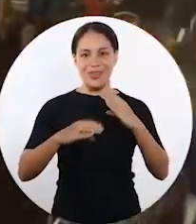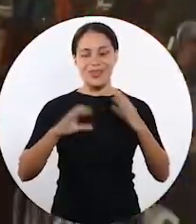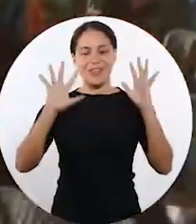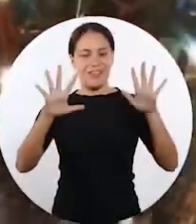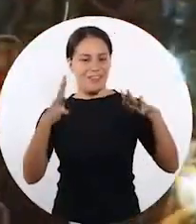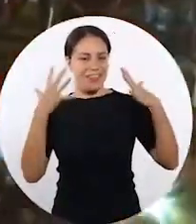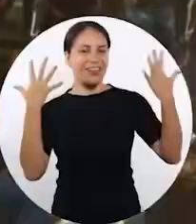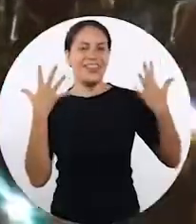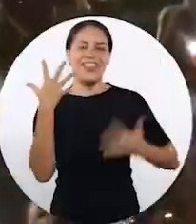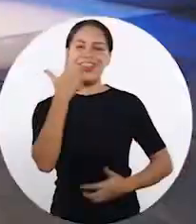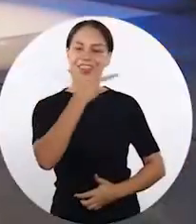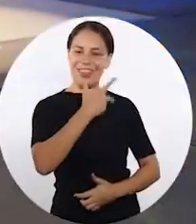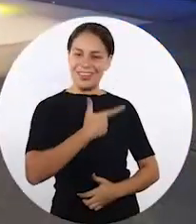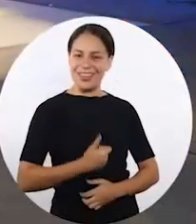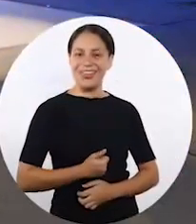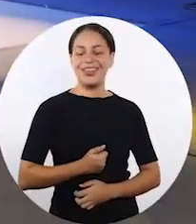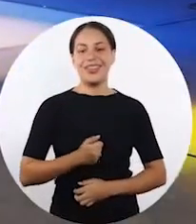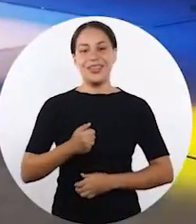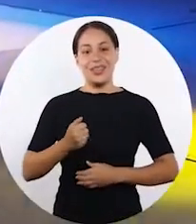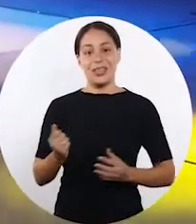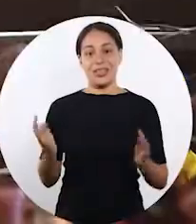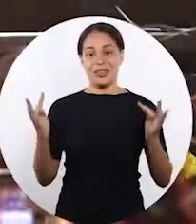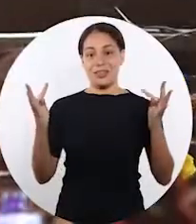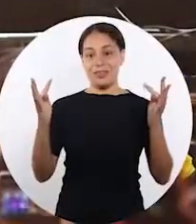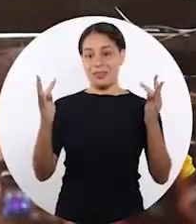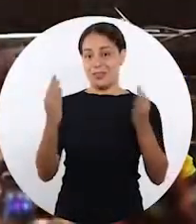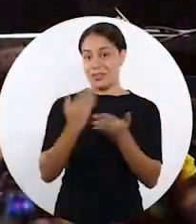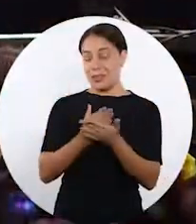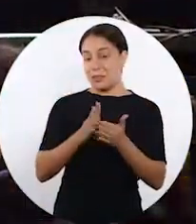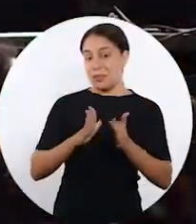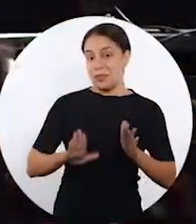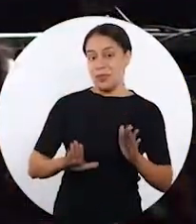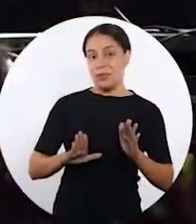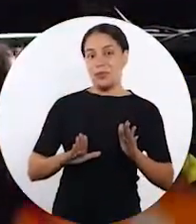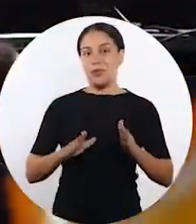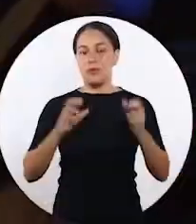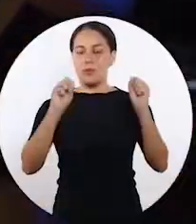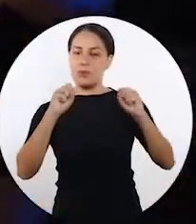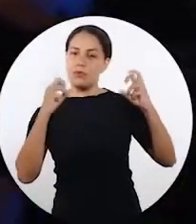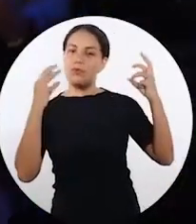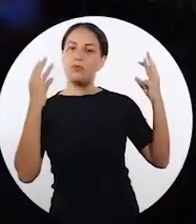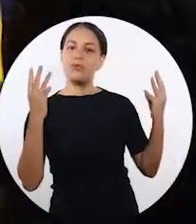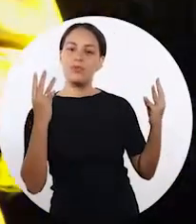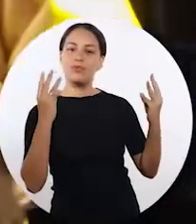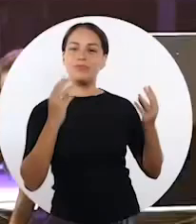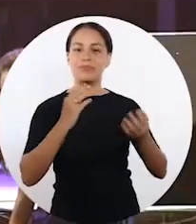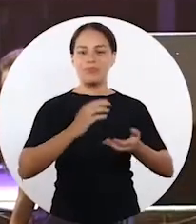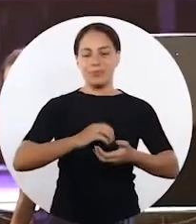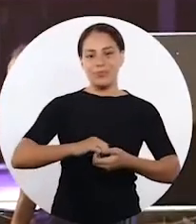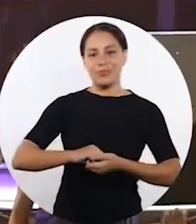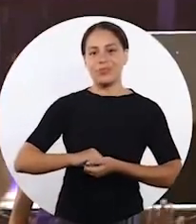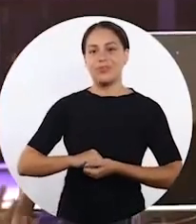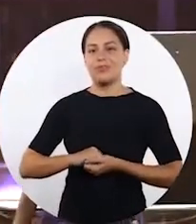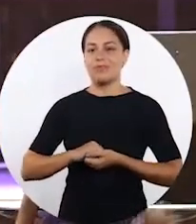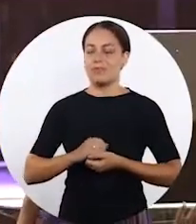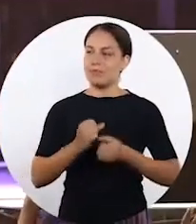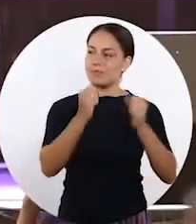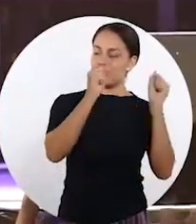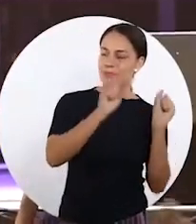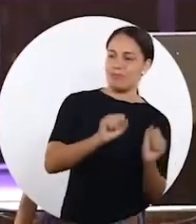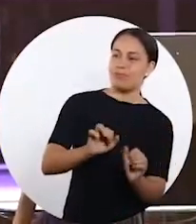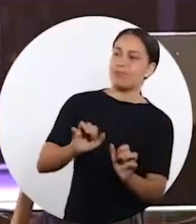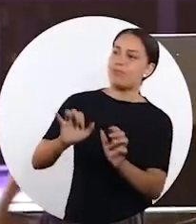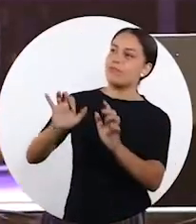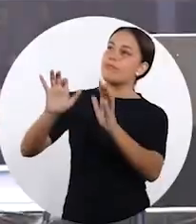numa festa linda que encerrou com o show da cantora de renome nacional, Bruna Carla. Eu só